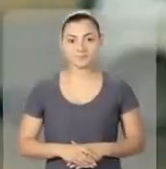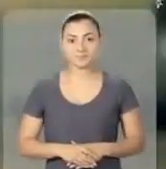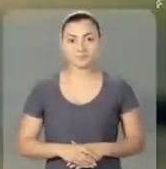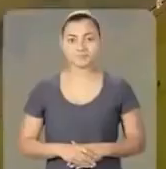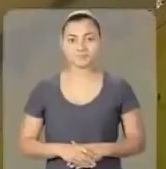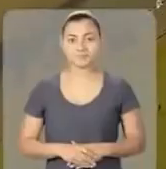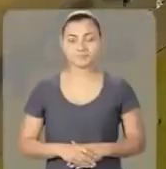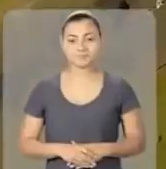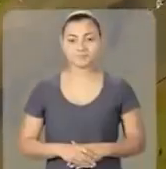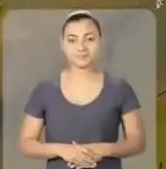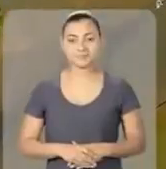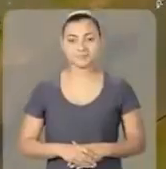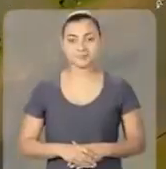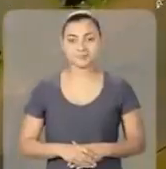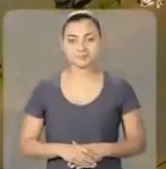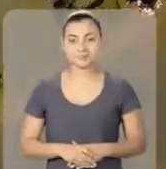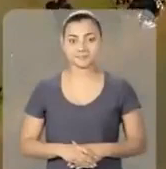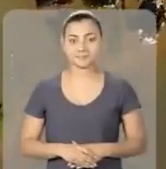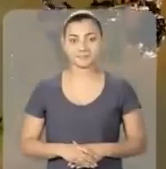o Paraguai.